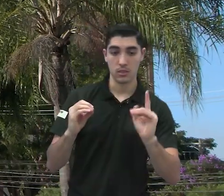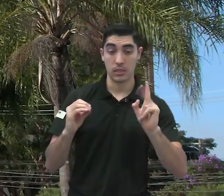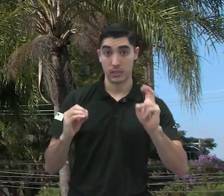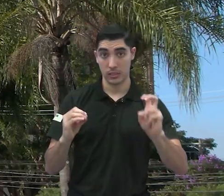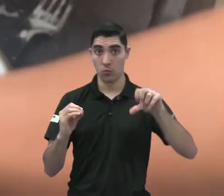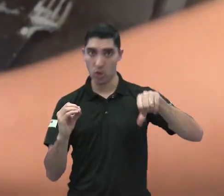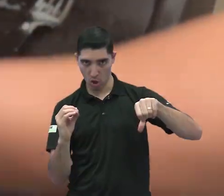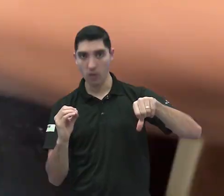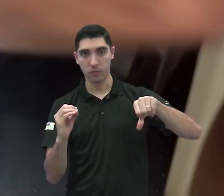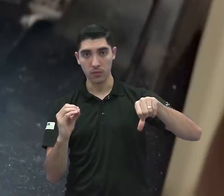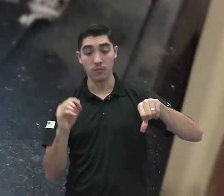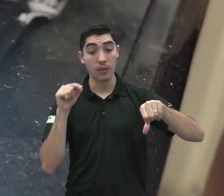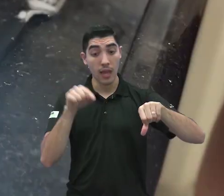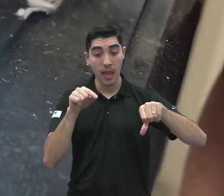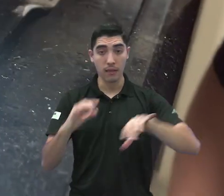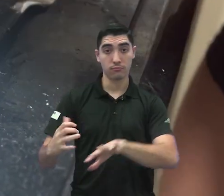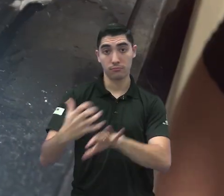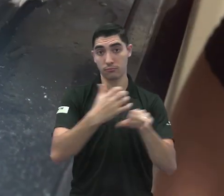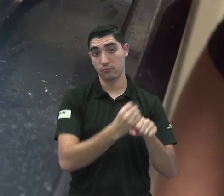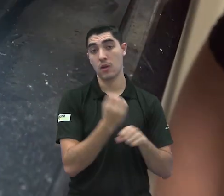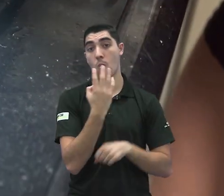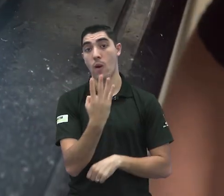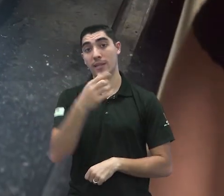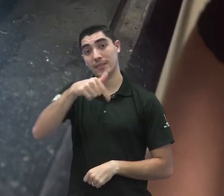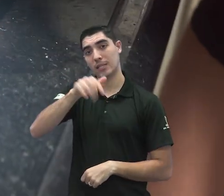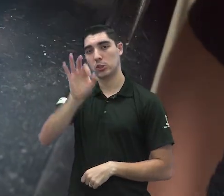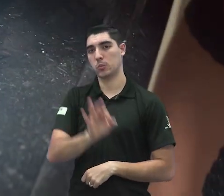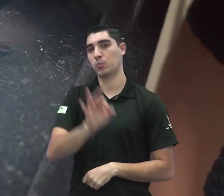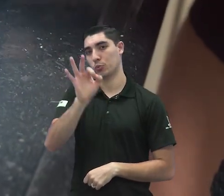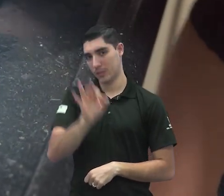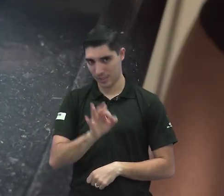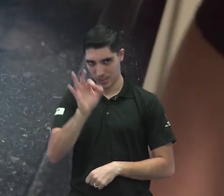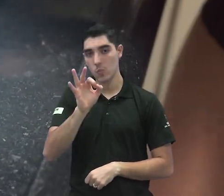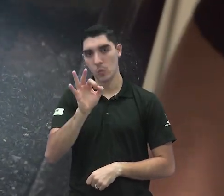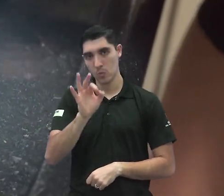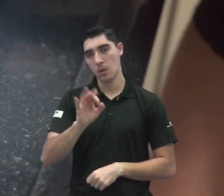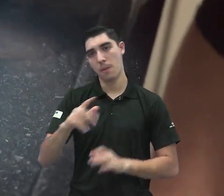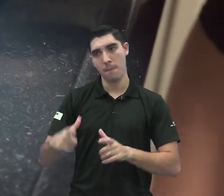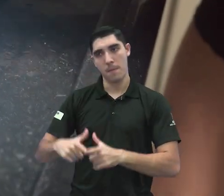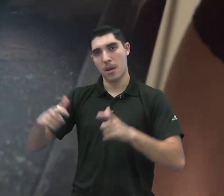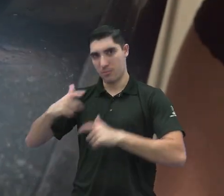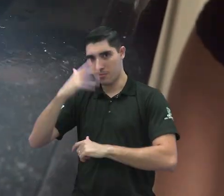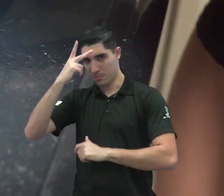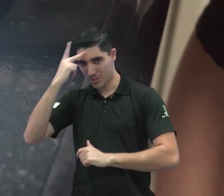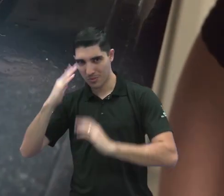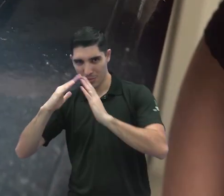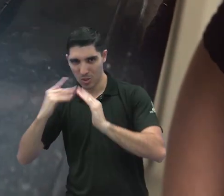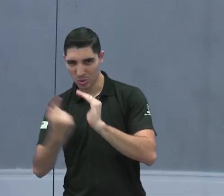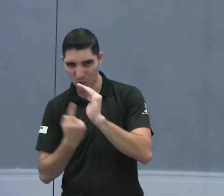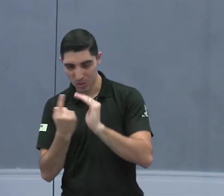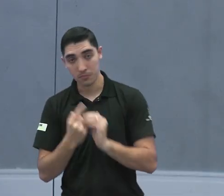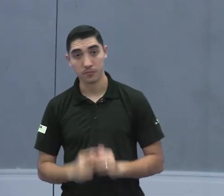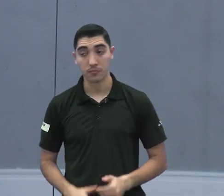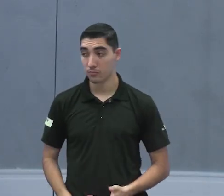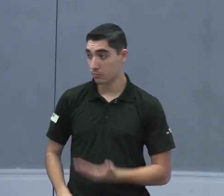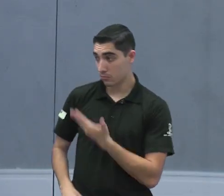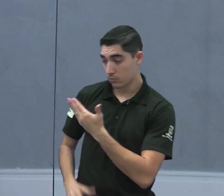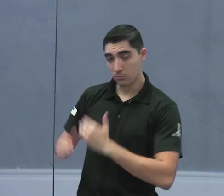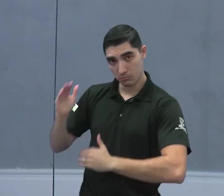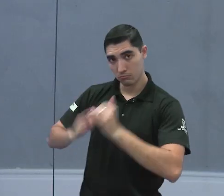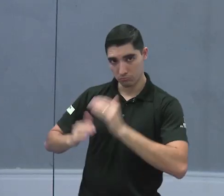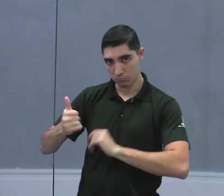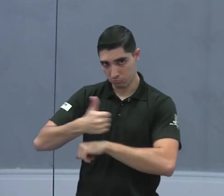59 anos, representando 47% do total de pessoas que moram sozinhas. De acordo com